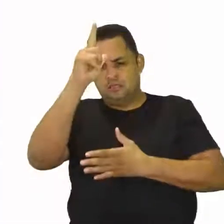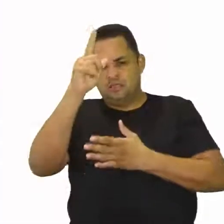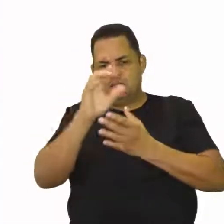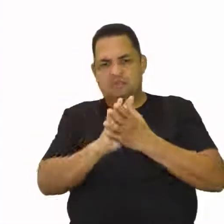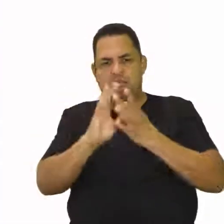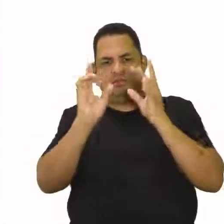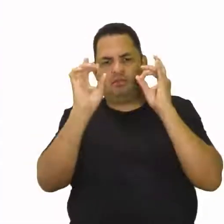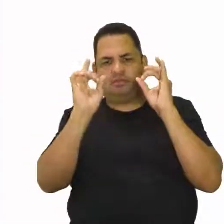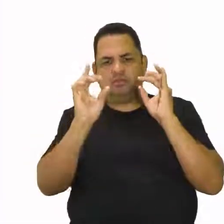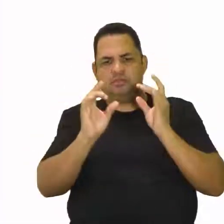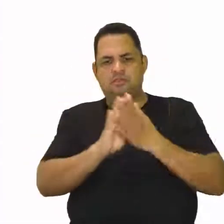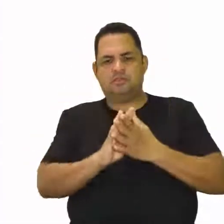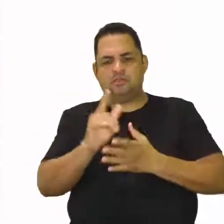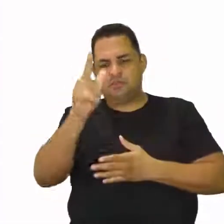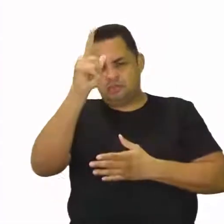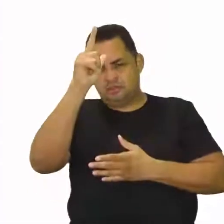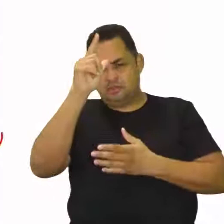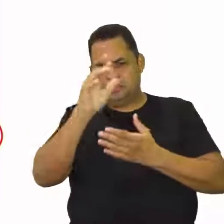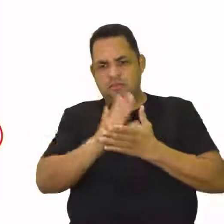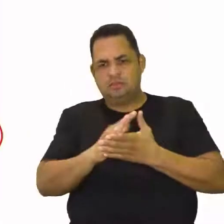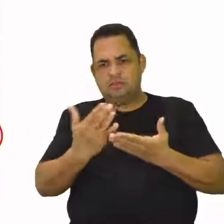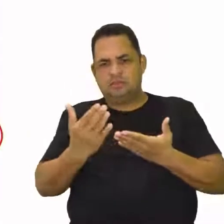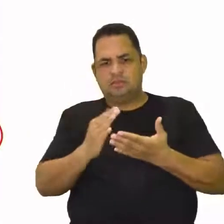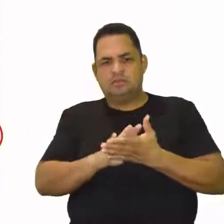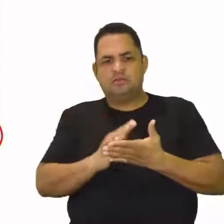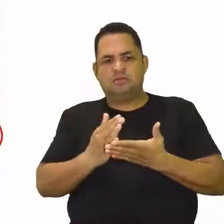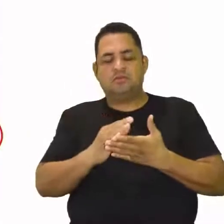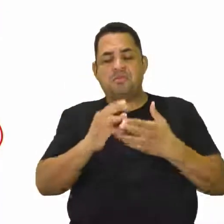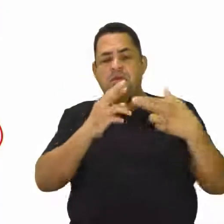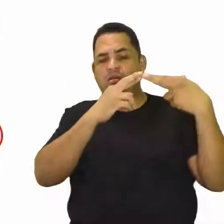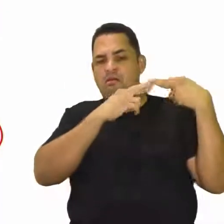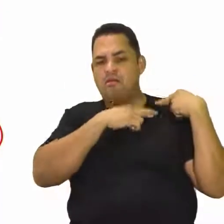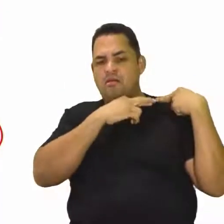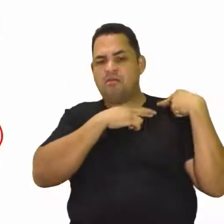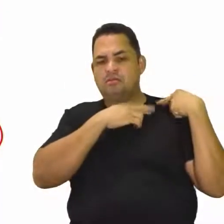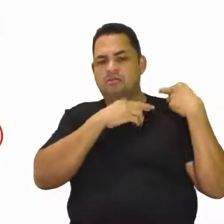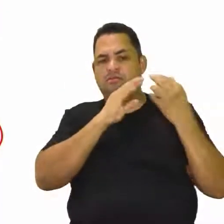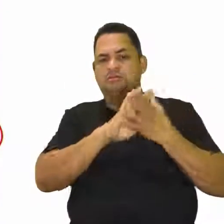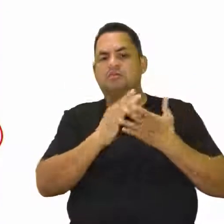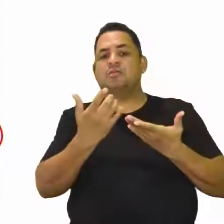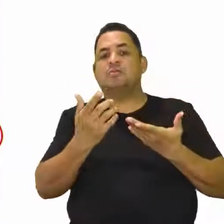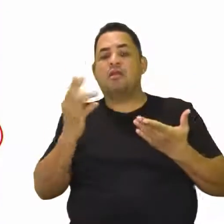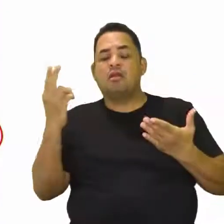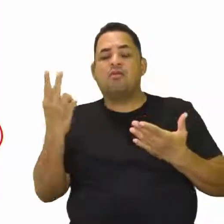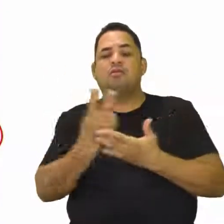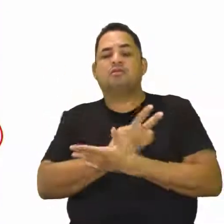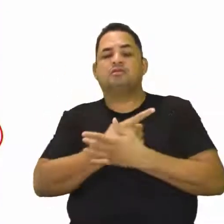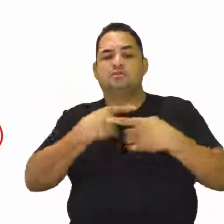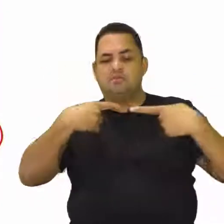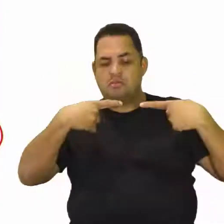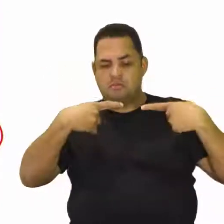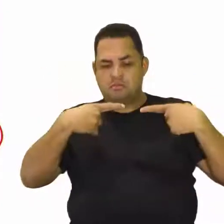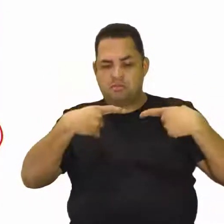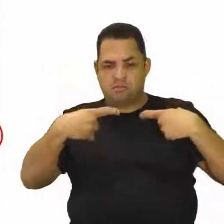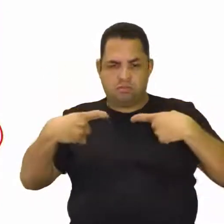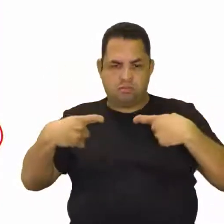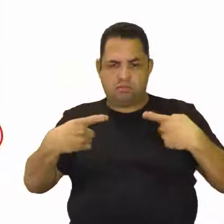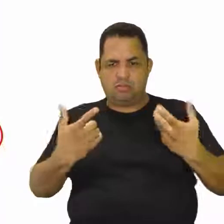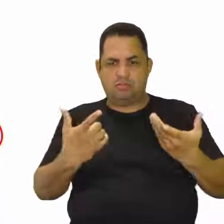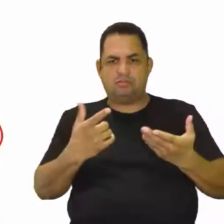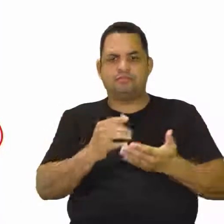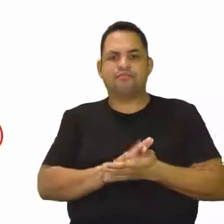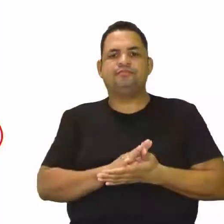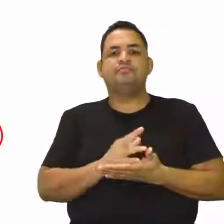Especialmente a Alemanha, que foi considerada responsável pelo conflito. Quem foi a